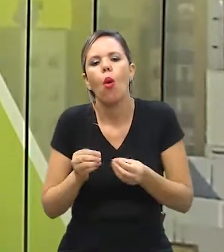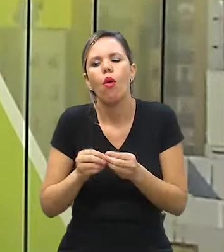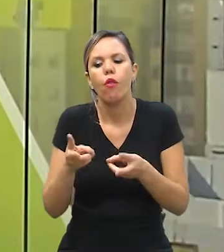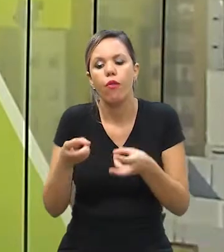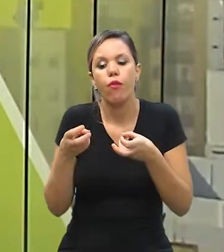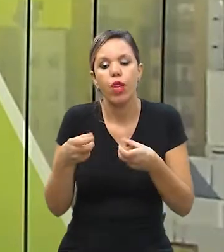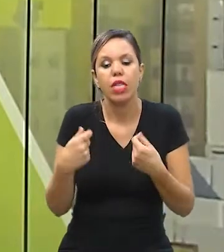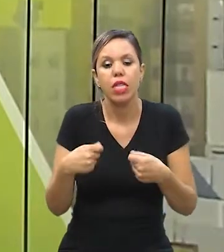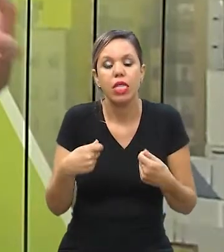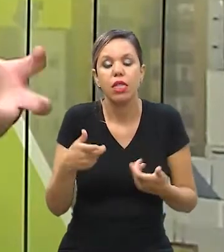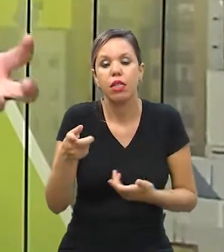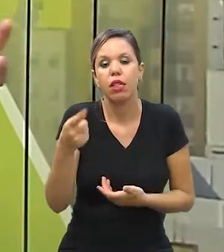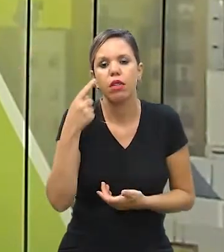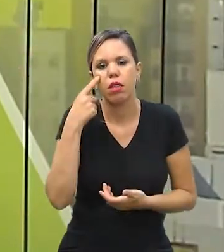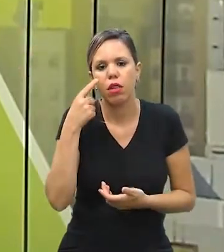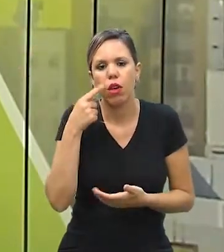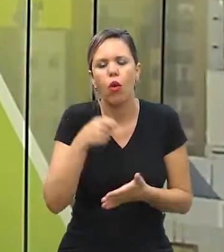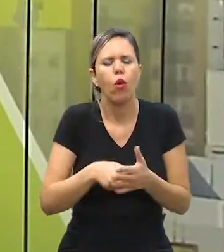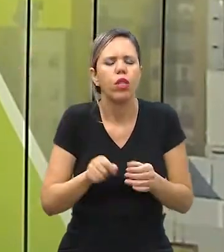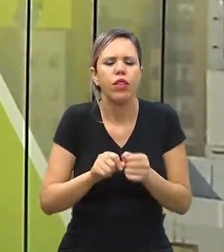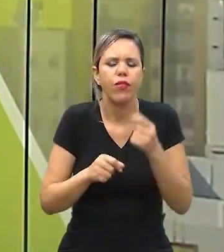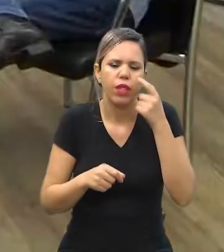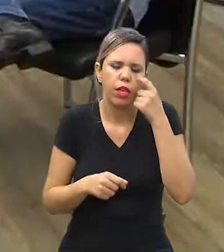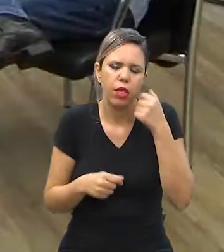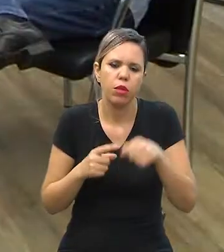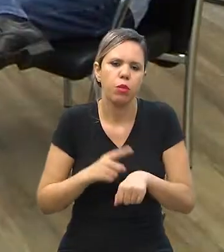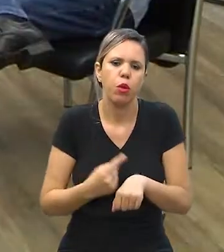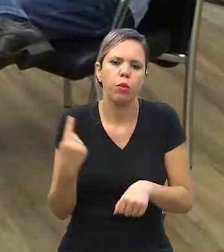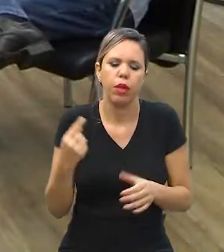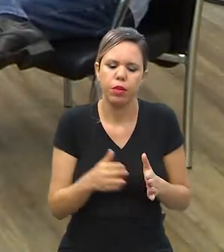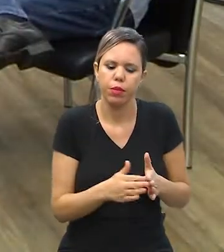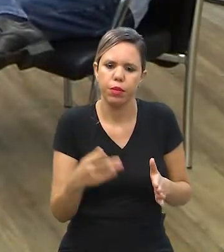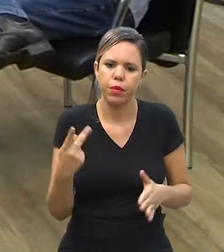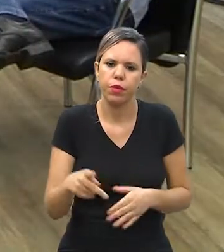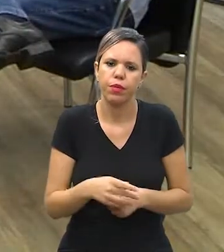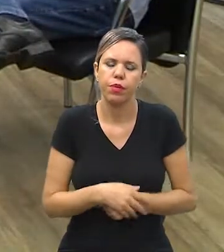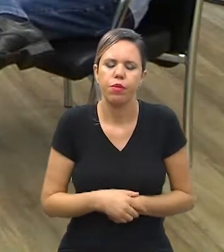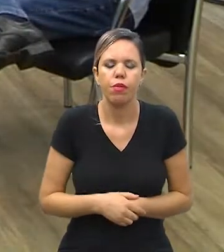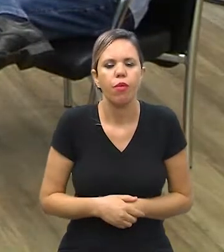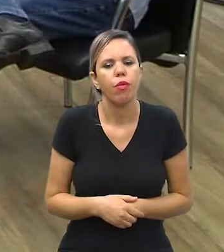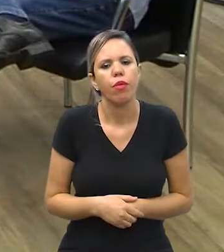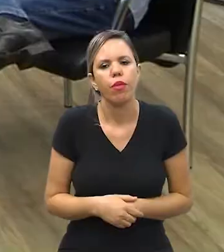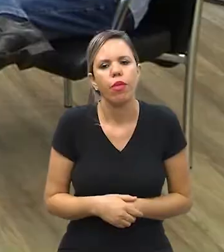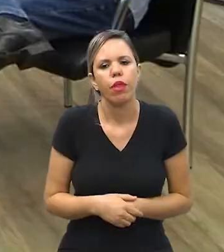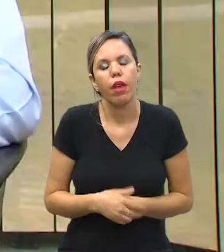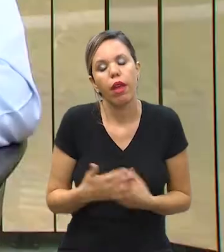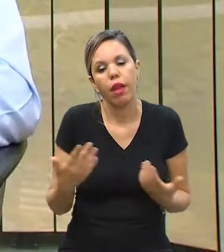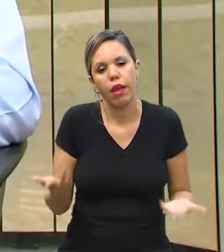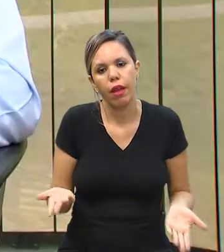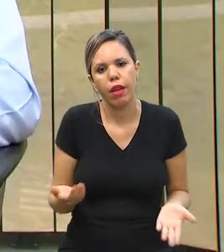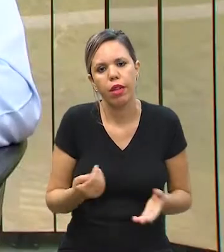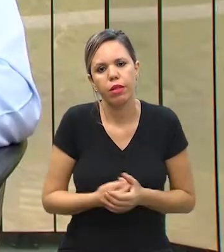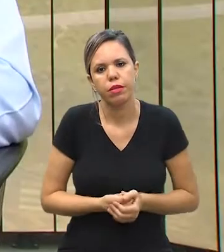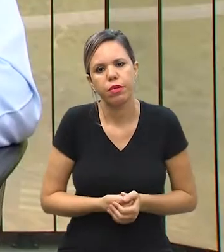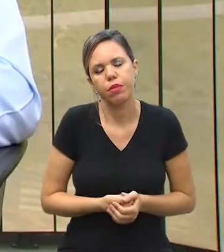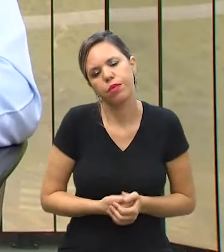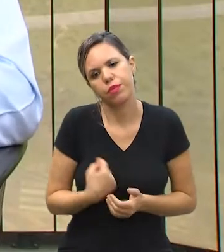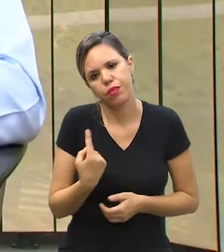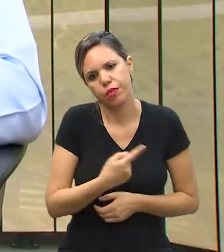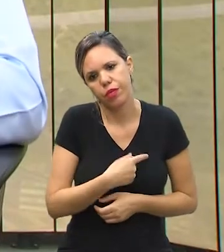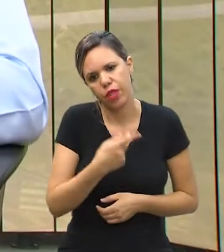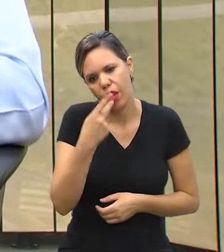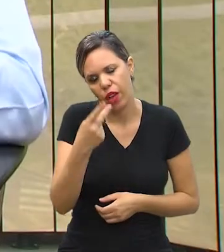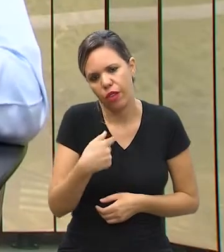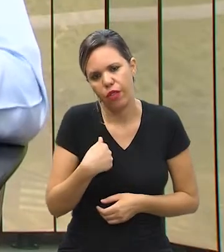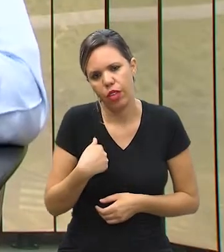essa necessidade, você correu atrás, como é que foi esse momento, esse período para você? Gabriel, é assim, ó, a gente fala que a